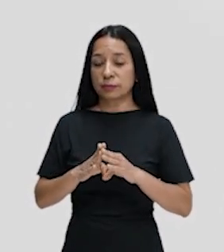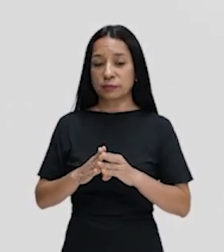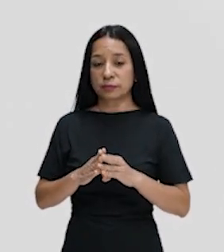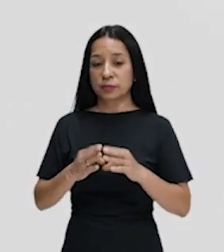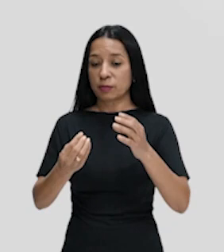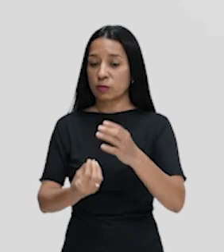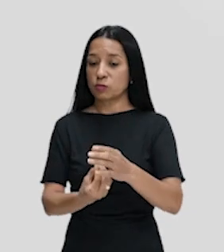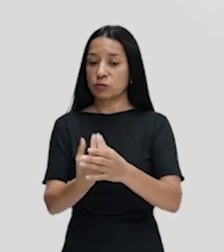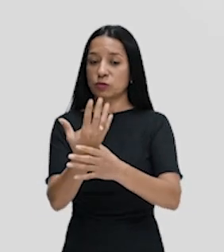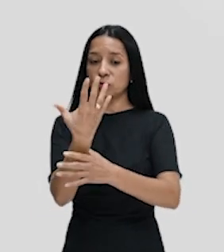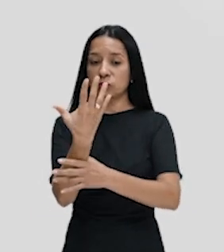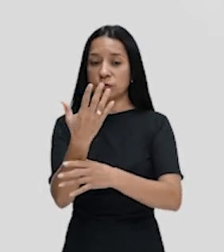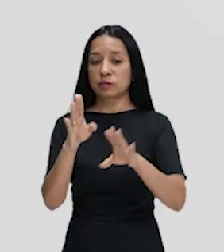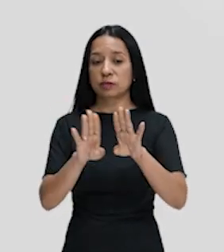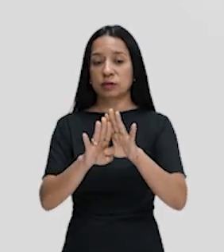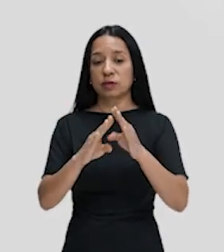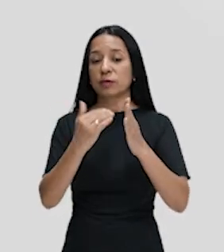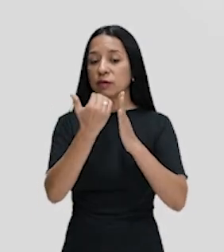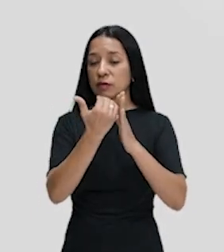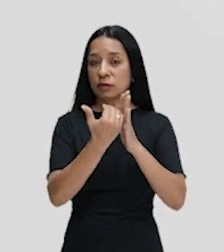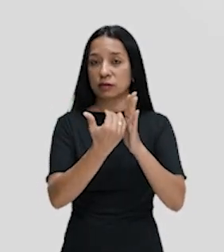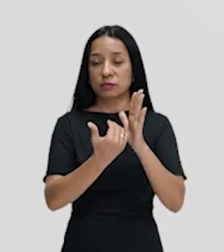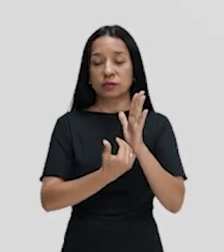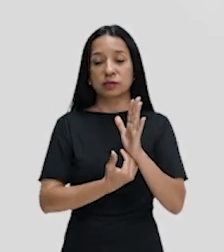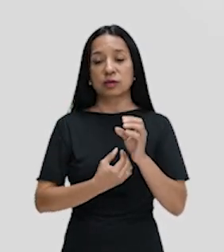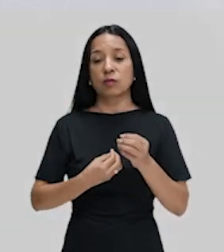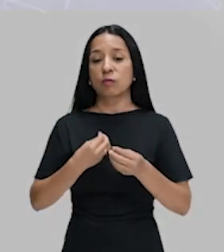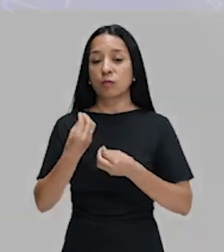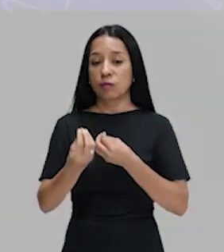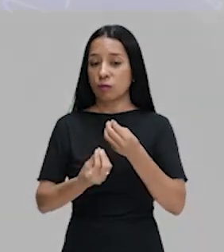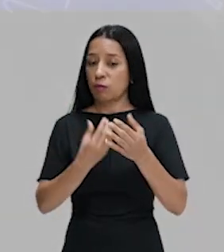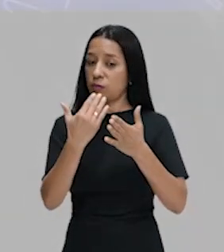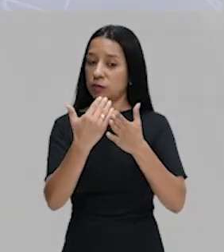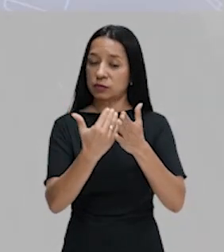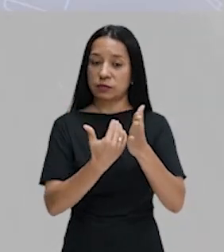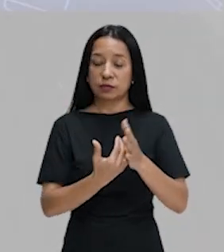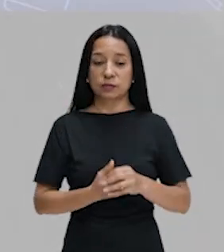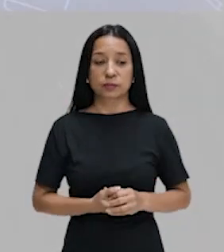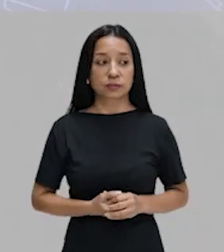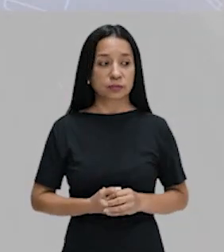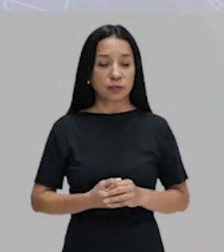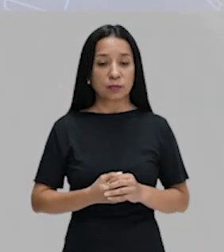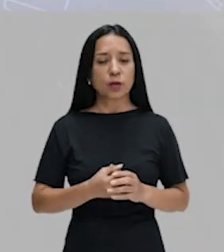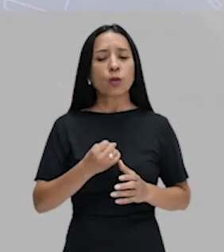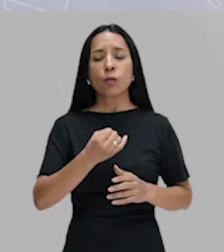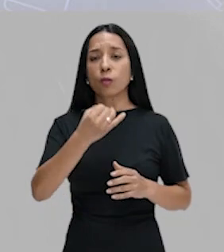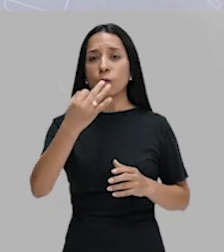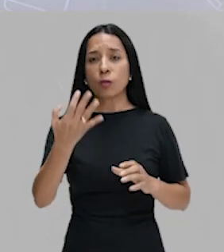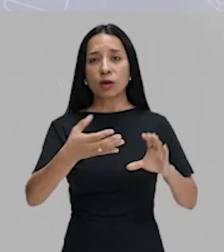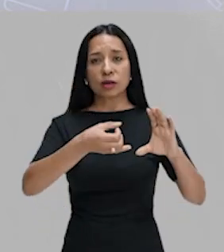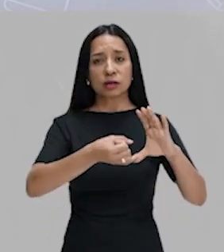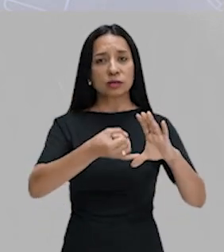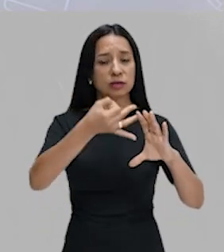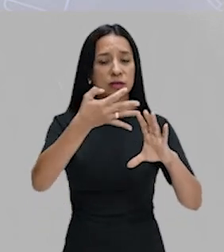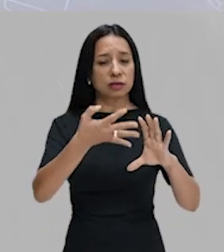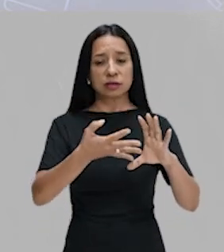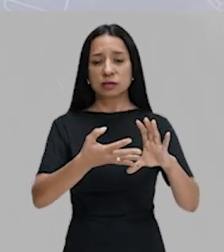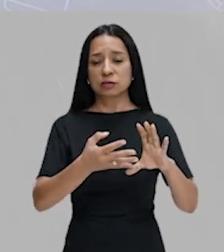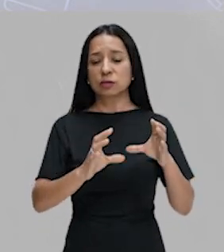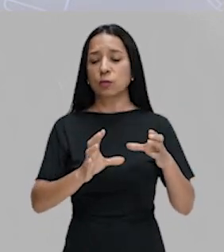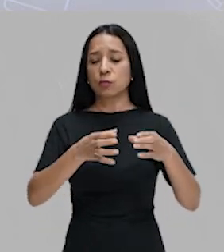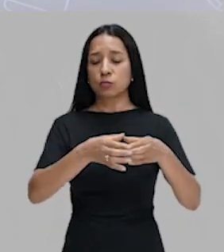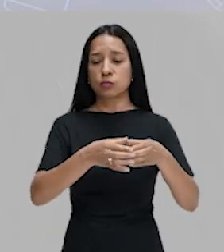gente vai falar um pouco sobre a classificação, como eles são classificados. Bem, quais são as características de um animal quinidário,